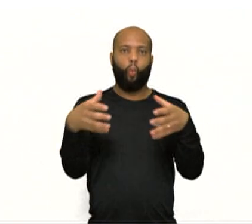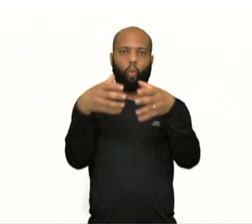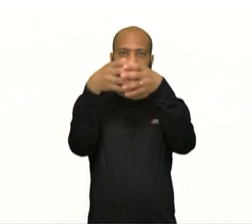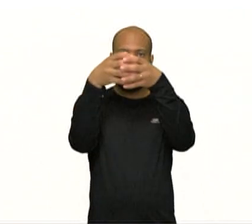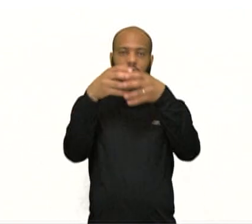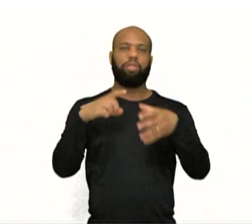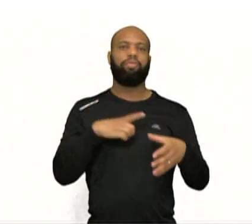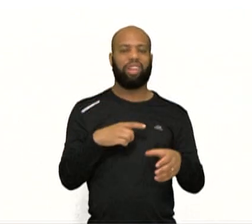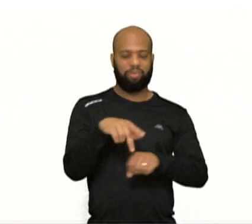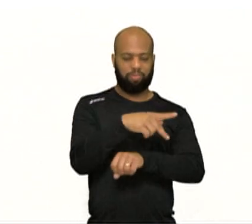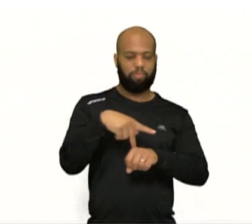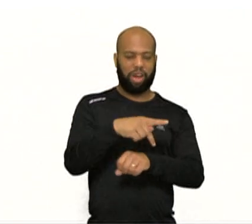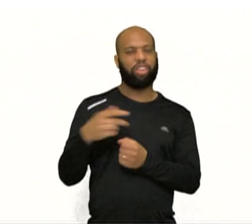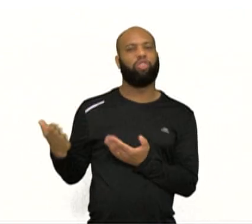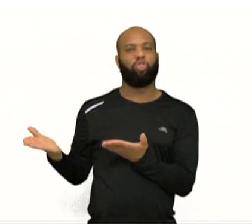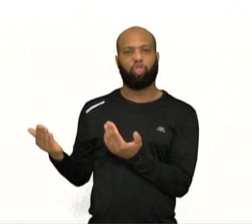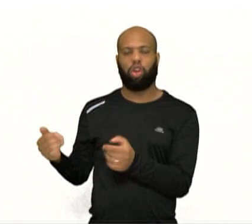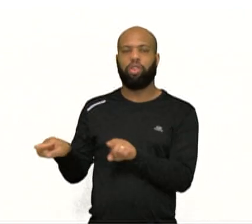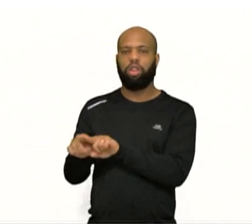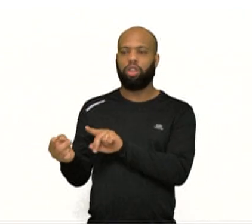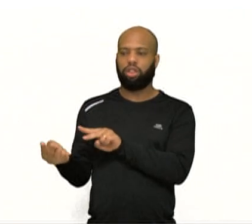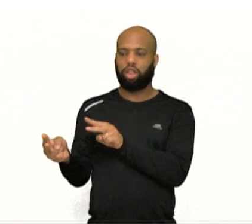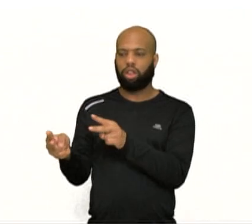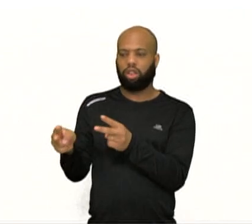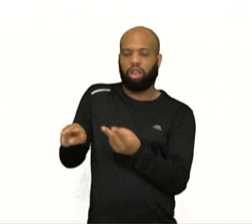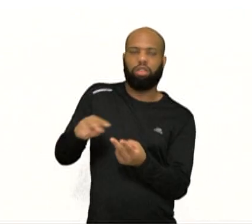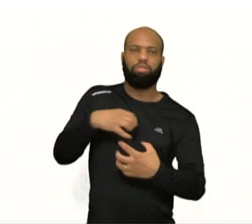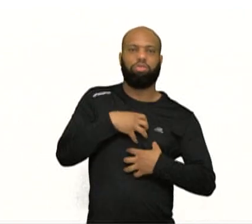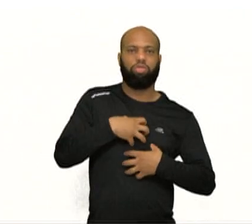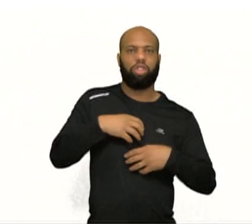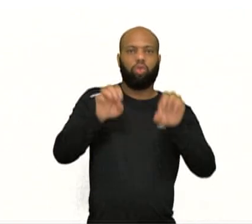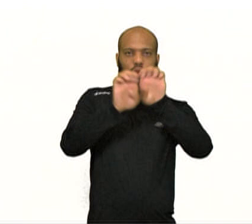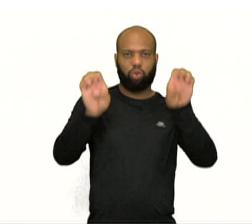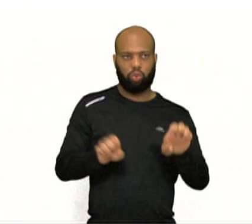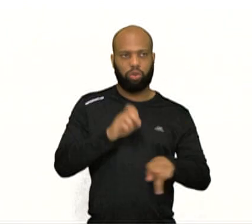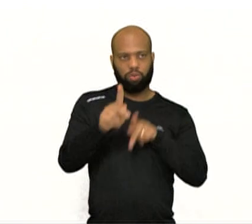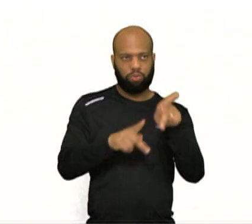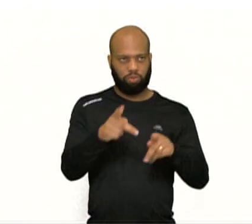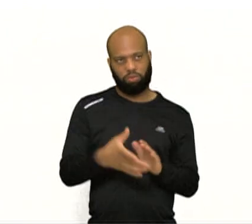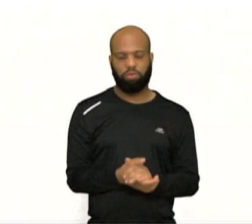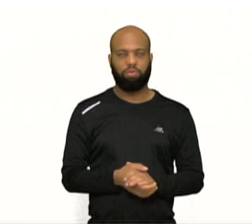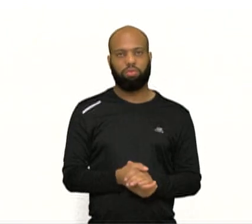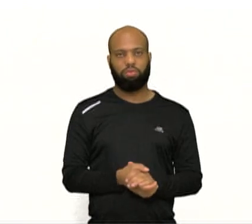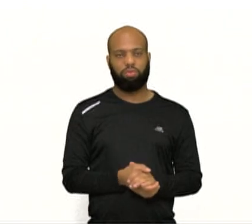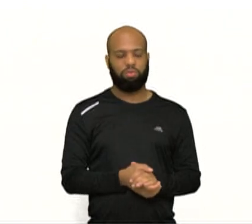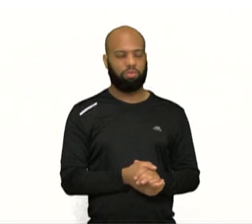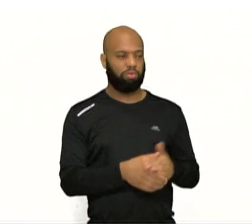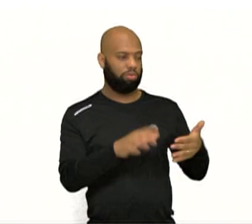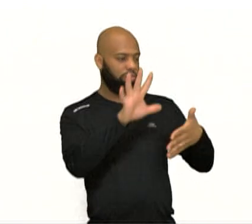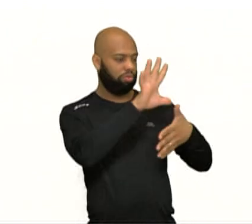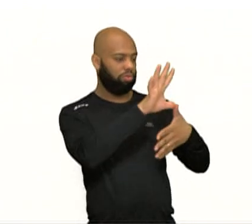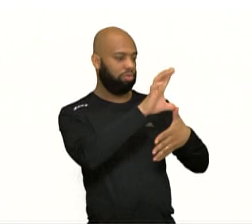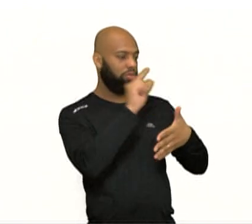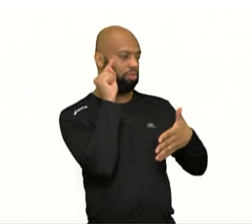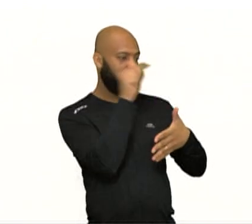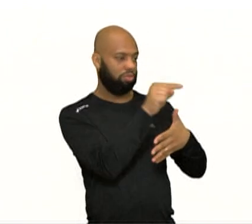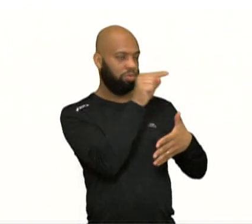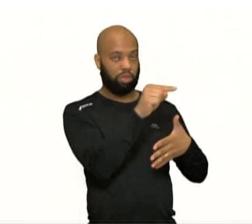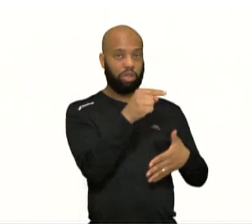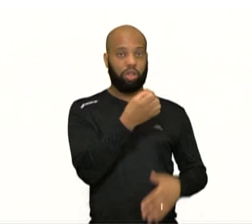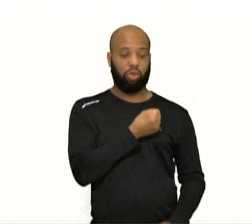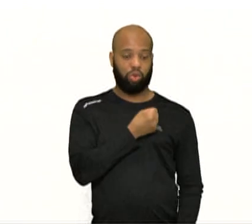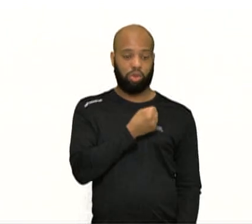ou em transição demográfica, então as bases e o corpo vão ser mais largos. E da América Anglo-Saxônica, o número de